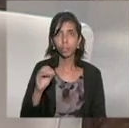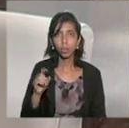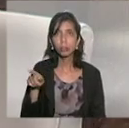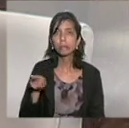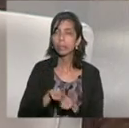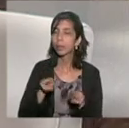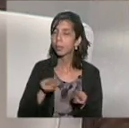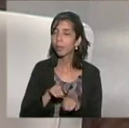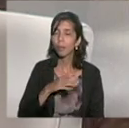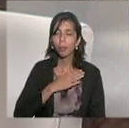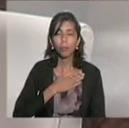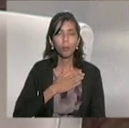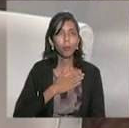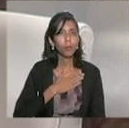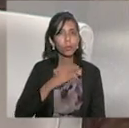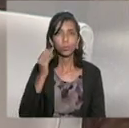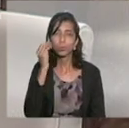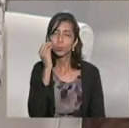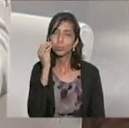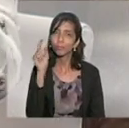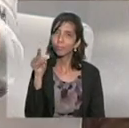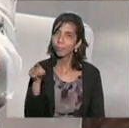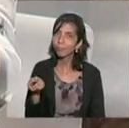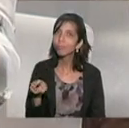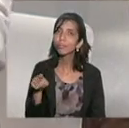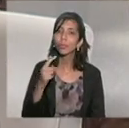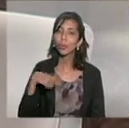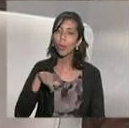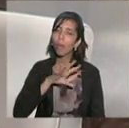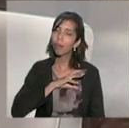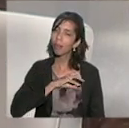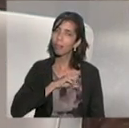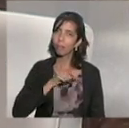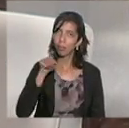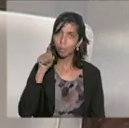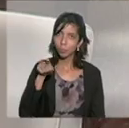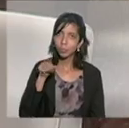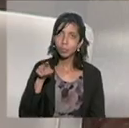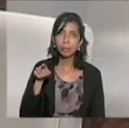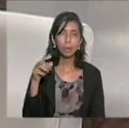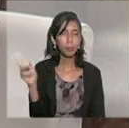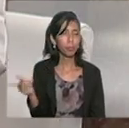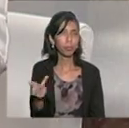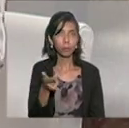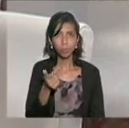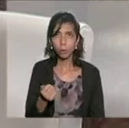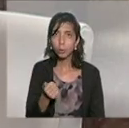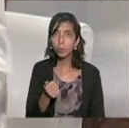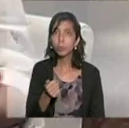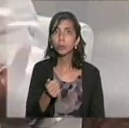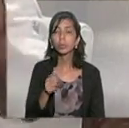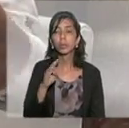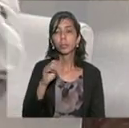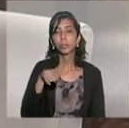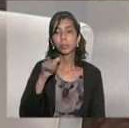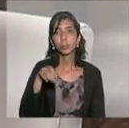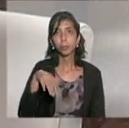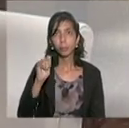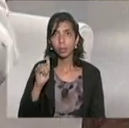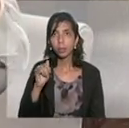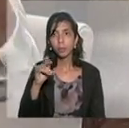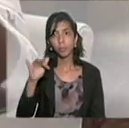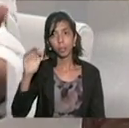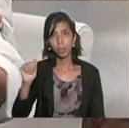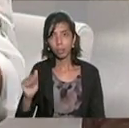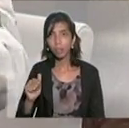Rogério Frois, um outro querido. Extraordinário. Beijo, Rogério, a gente ama você. Ele é maravilhoso. Bibi